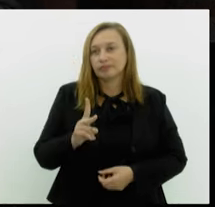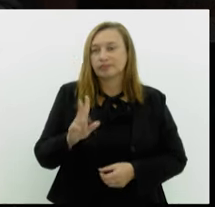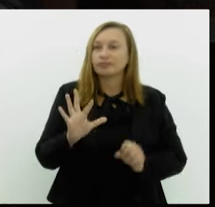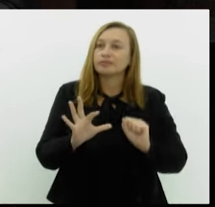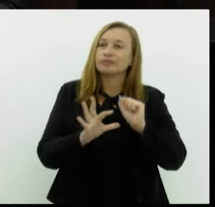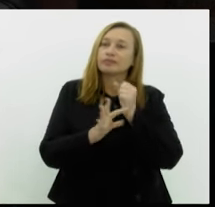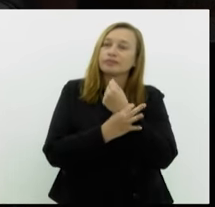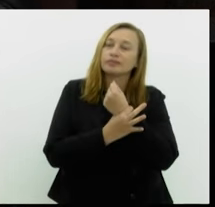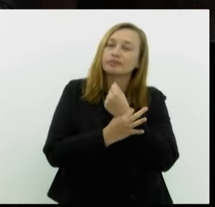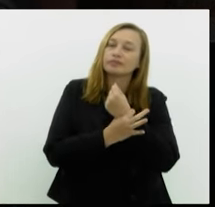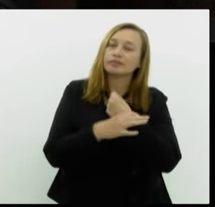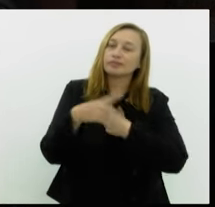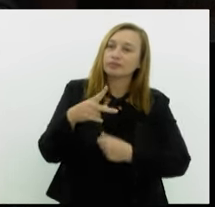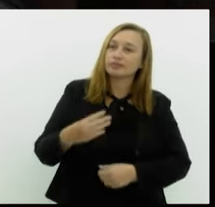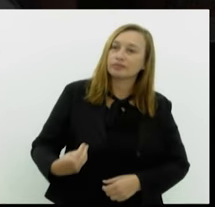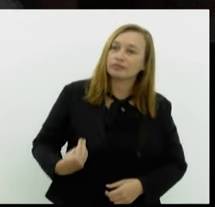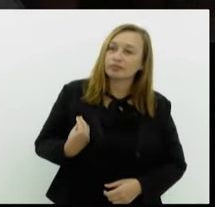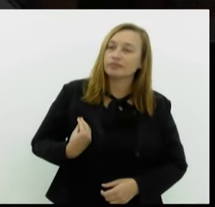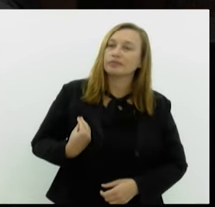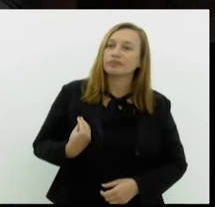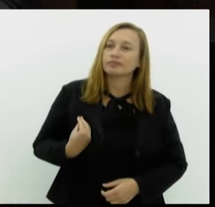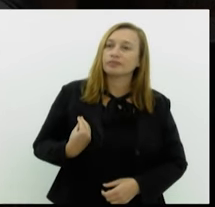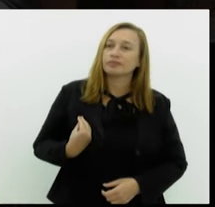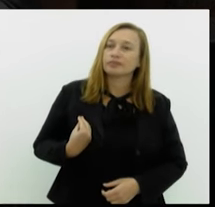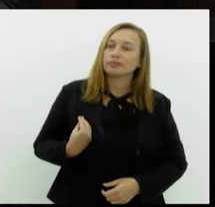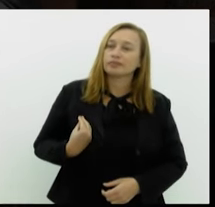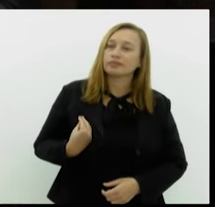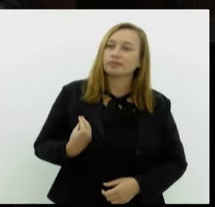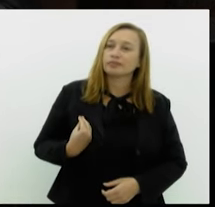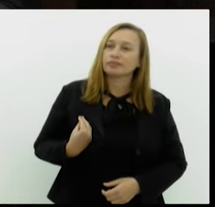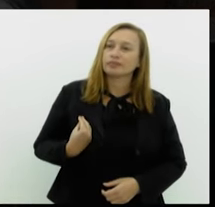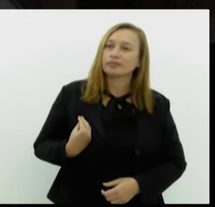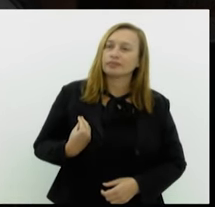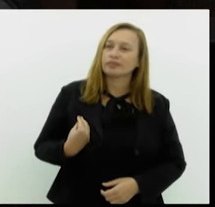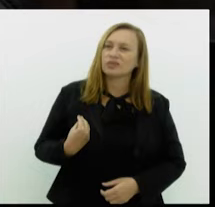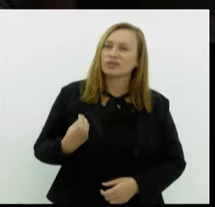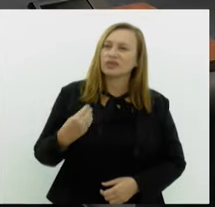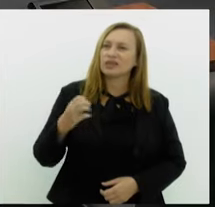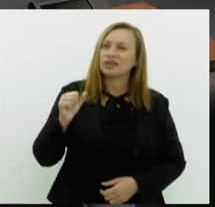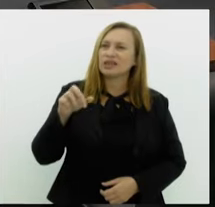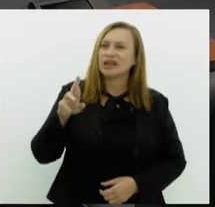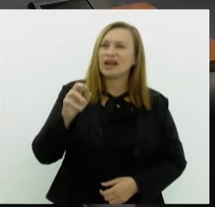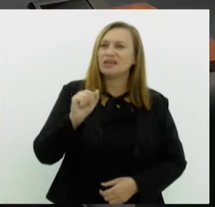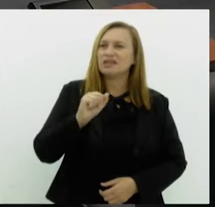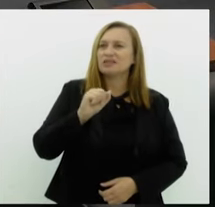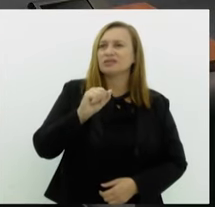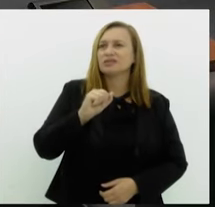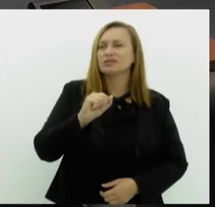sua caminhada em direção ao SEASA. Muito obrigado, senhor presidente.